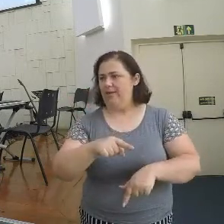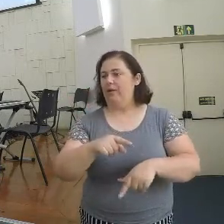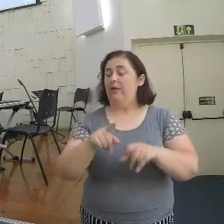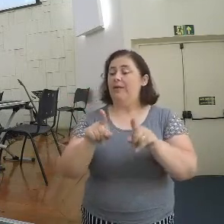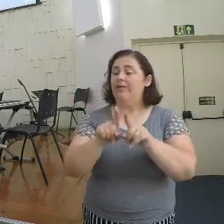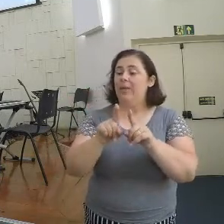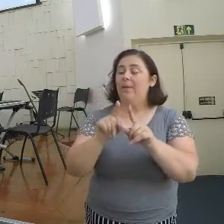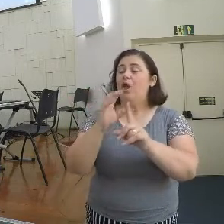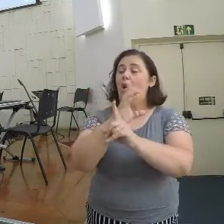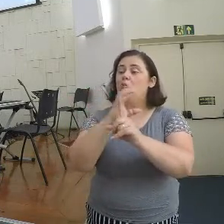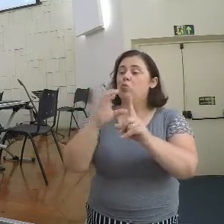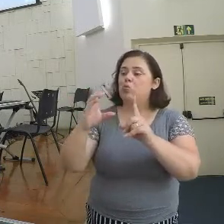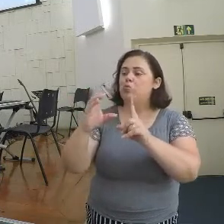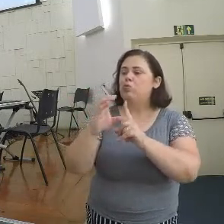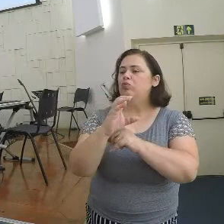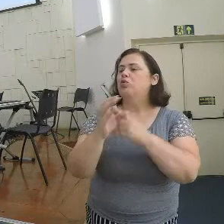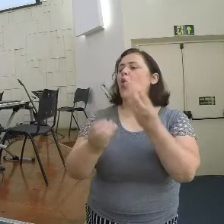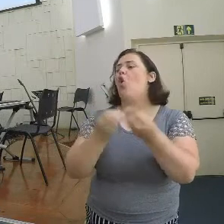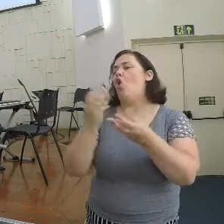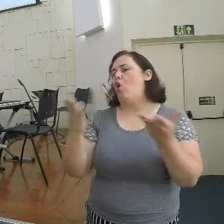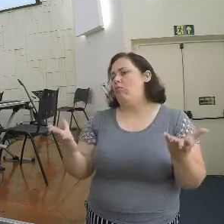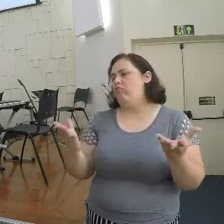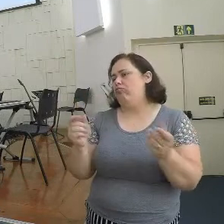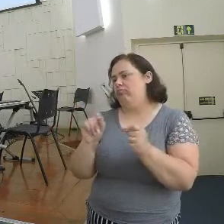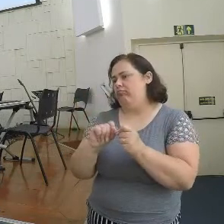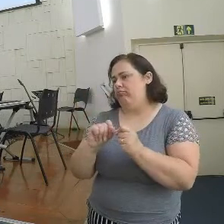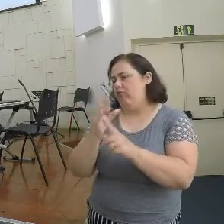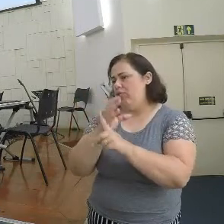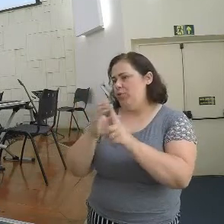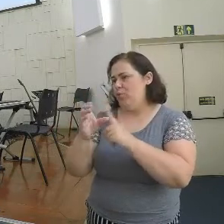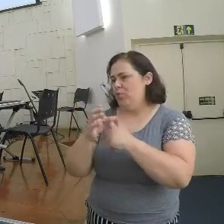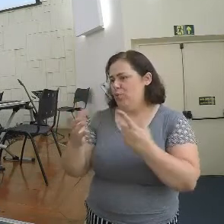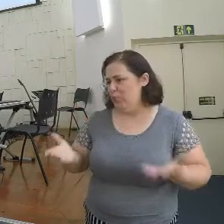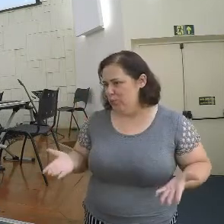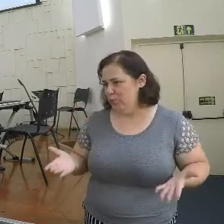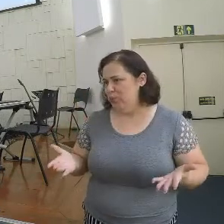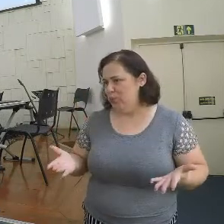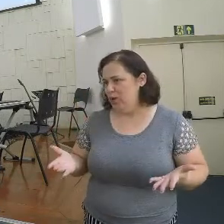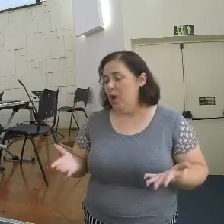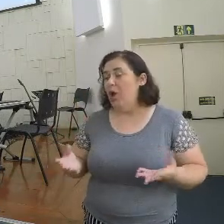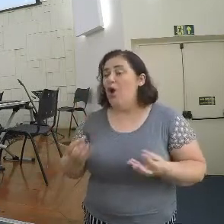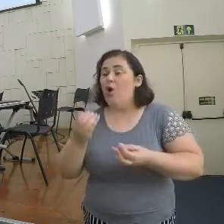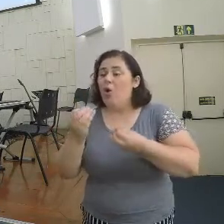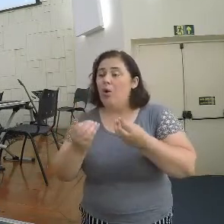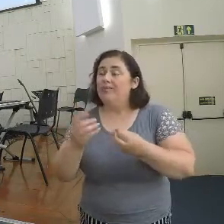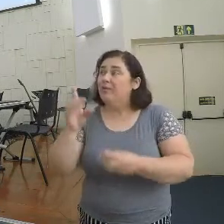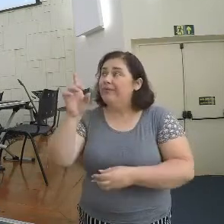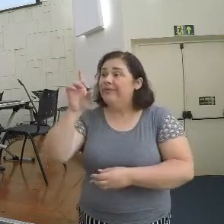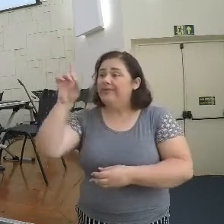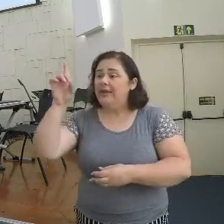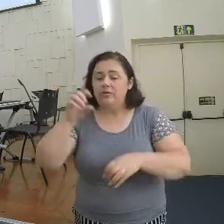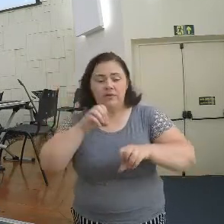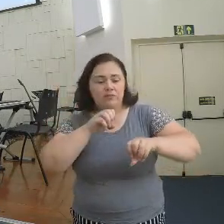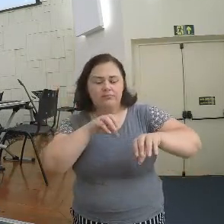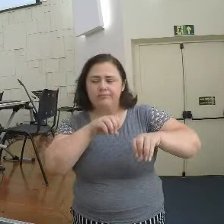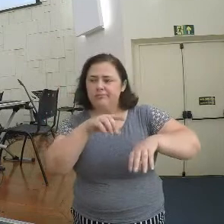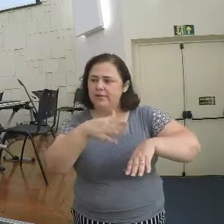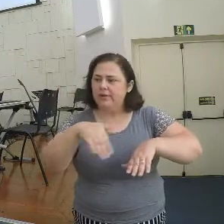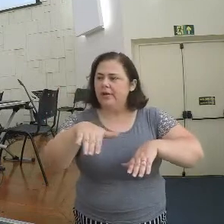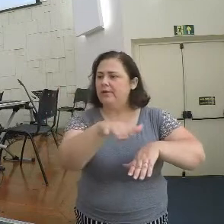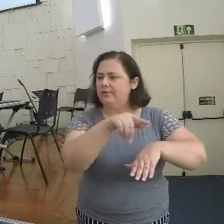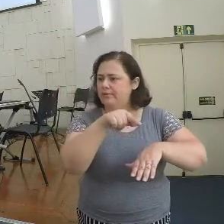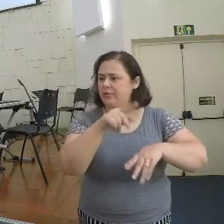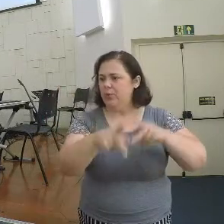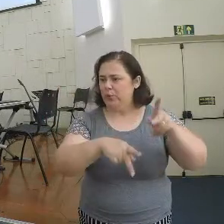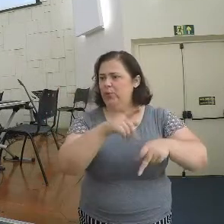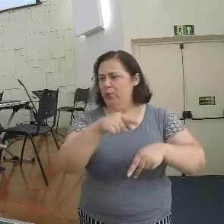culto. Antes que Israel conhecesse o Messias Jesus, isso de fato não nos serve mais como